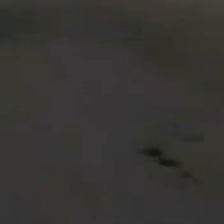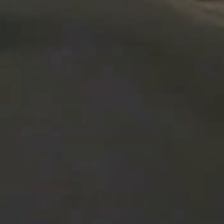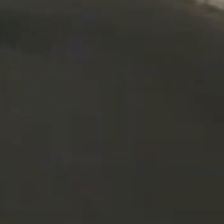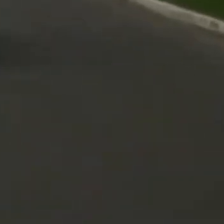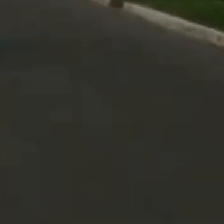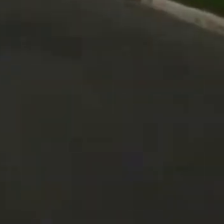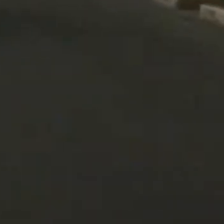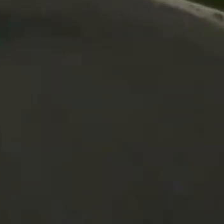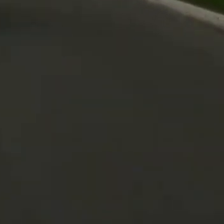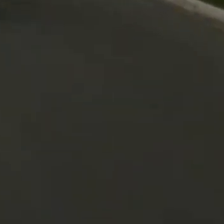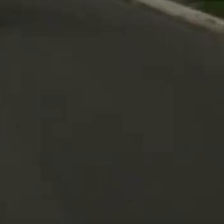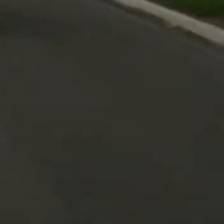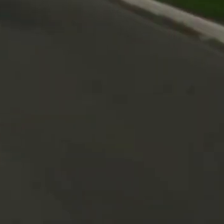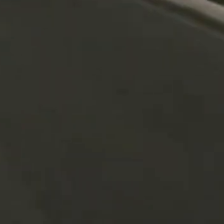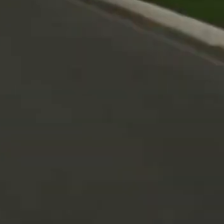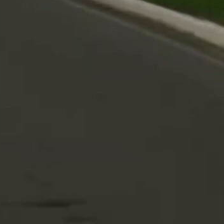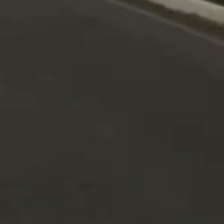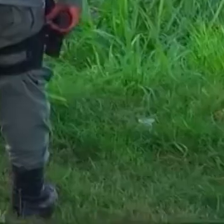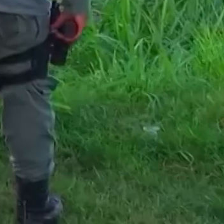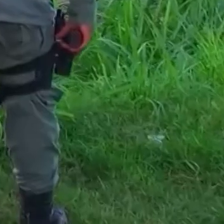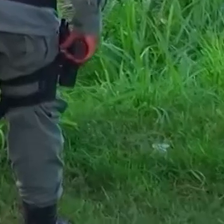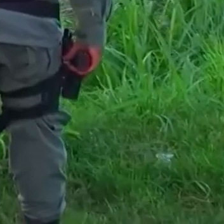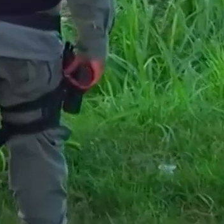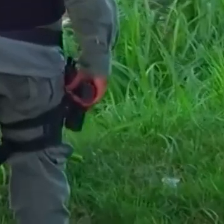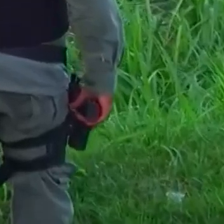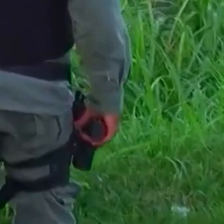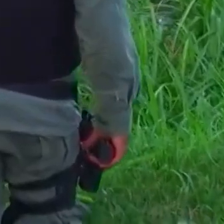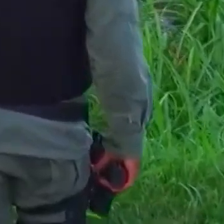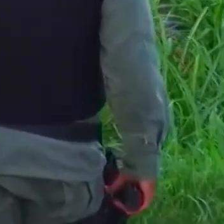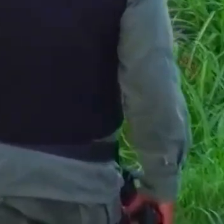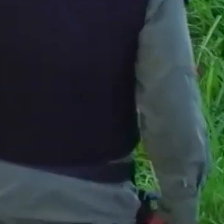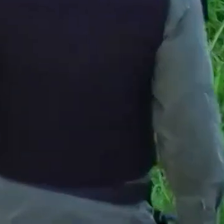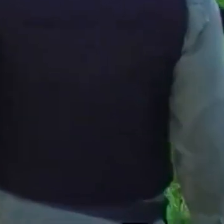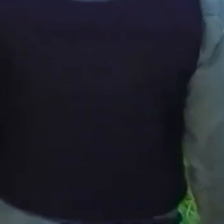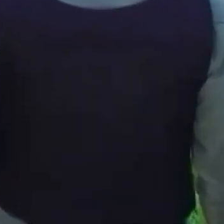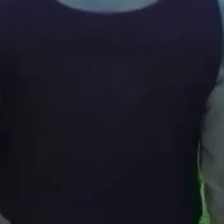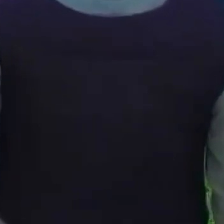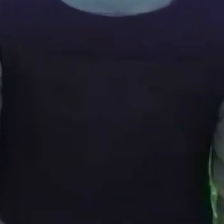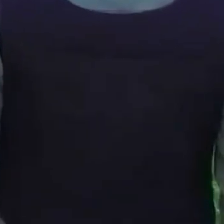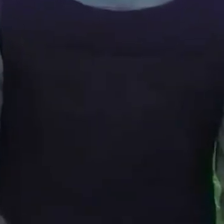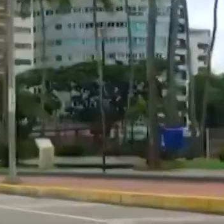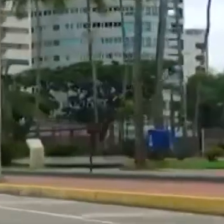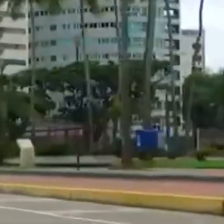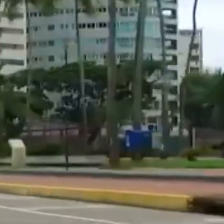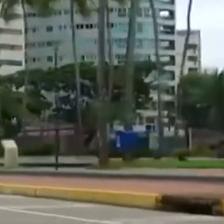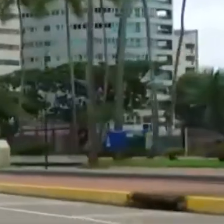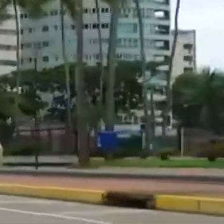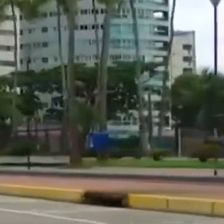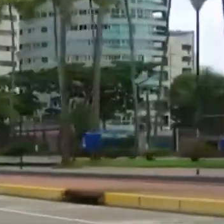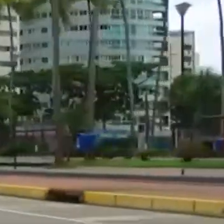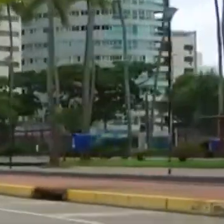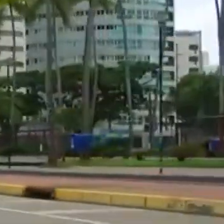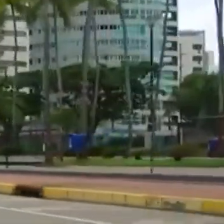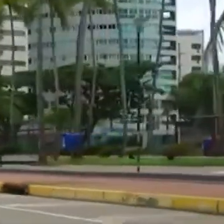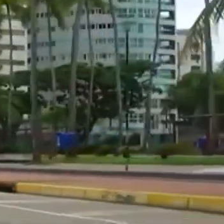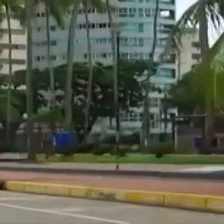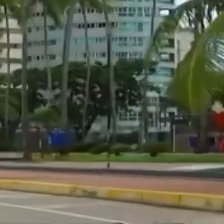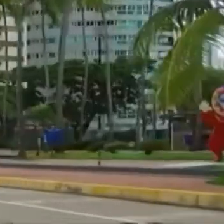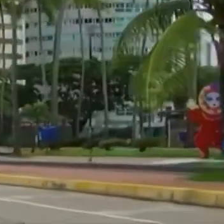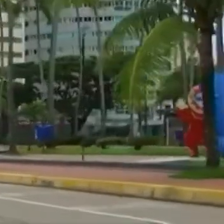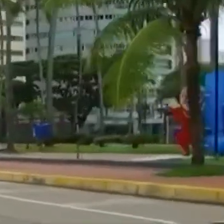São 26 batalhões, 11 companhias independentes, 14